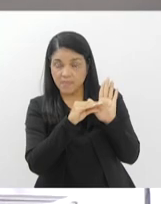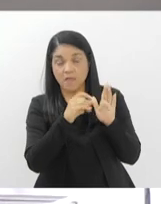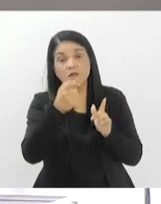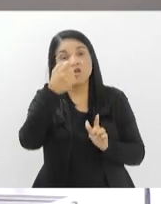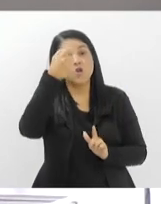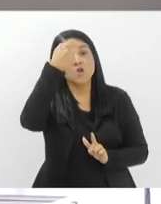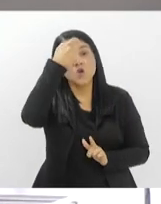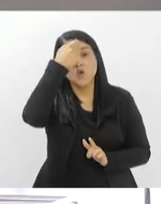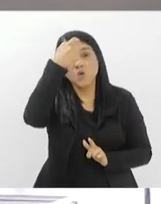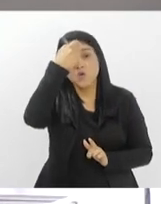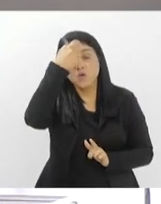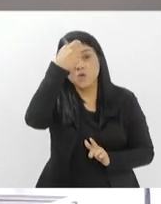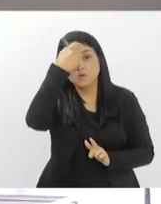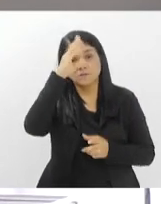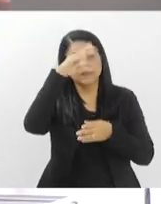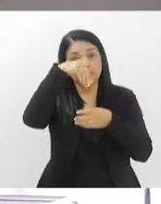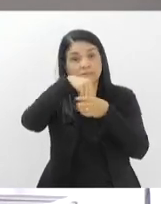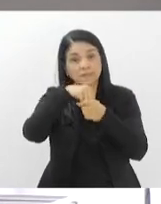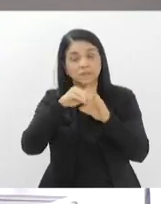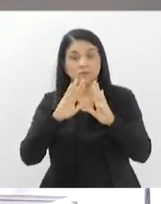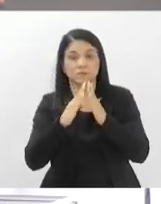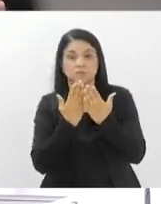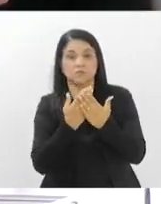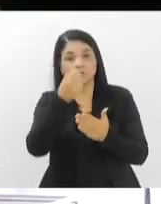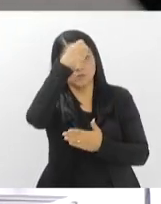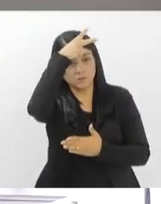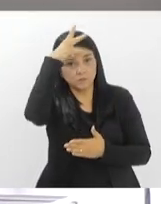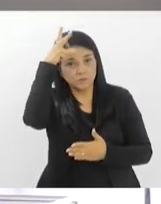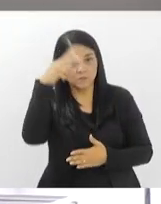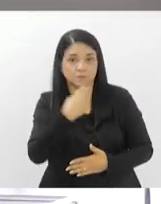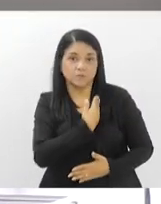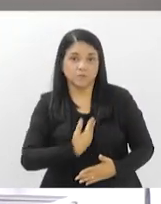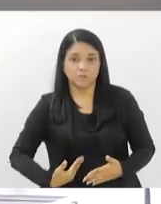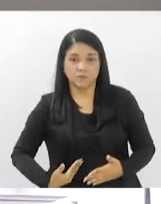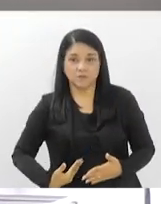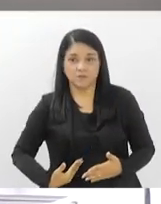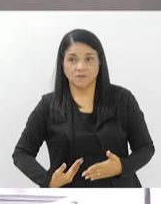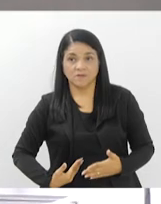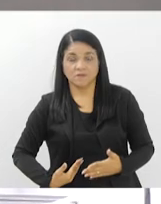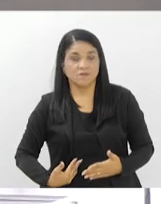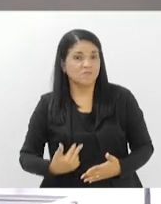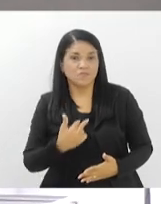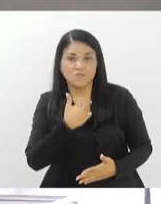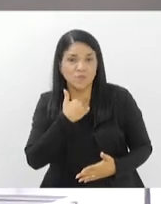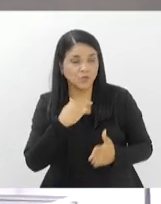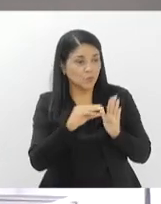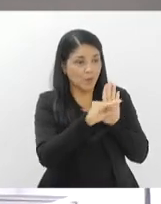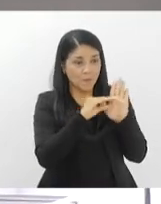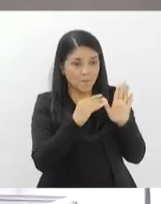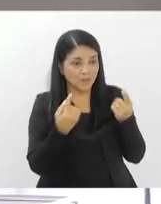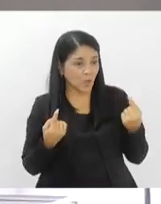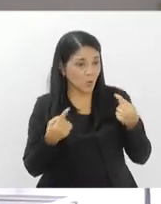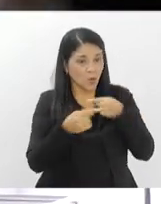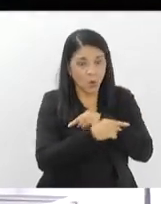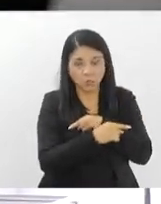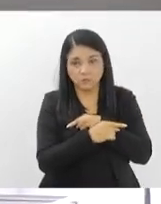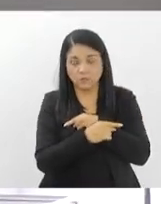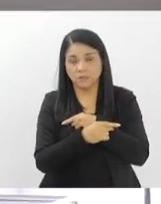conscientização nas escolas públicas. Você não pode ter uma emenda contrária à